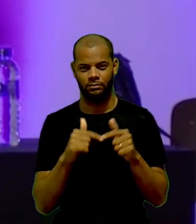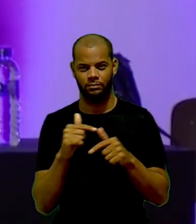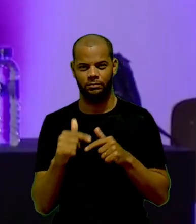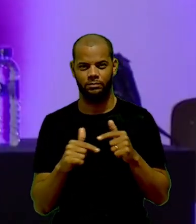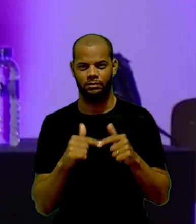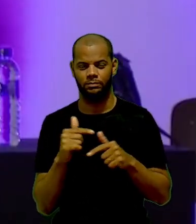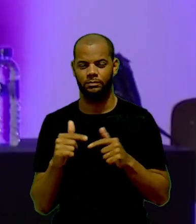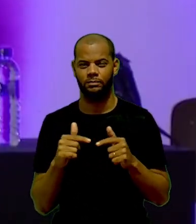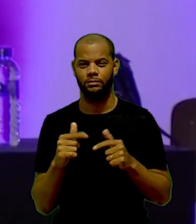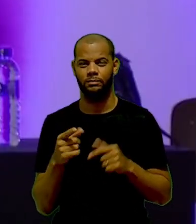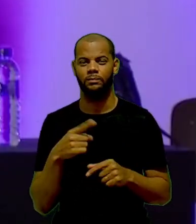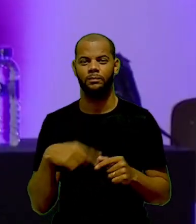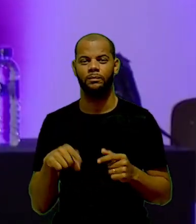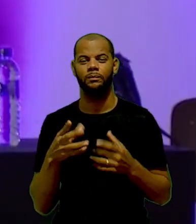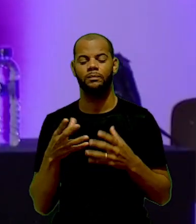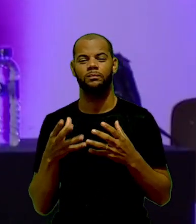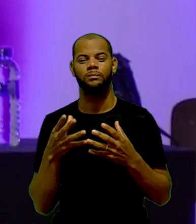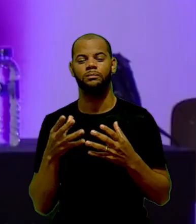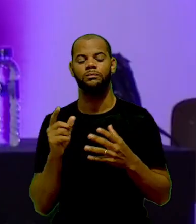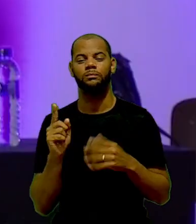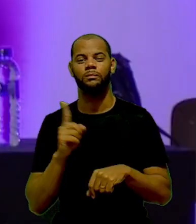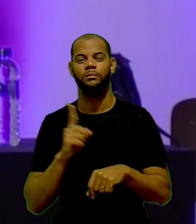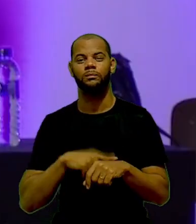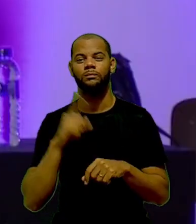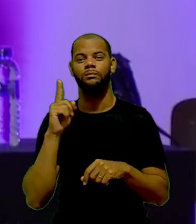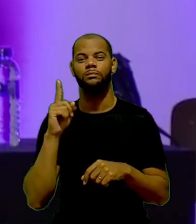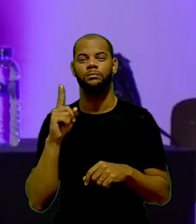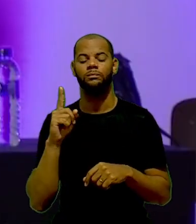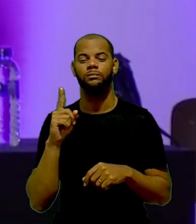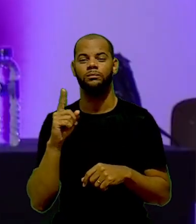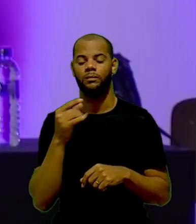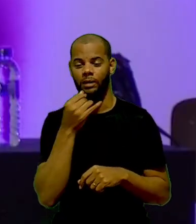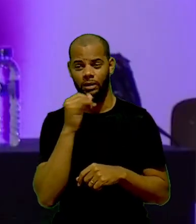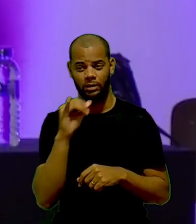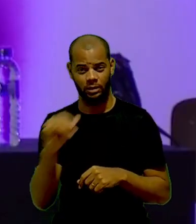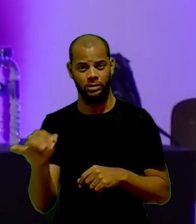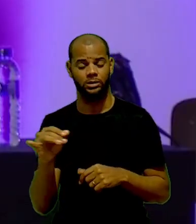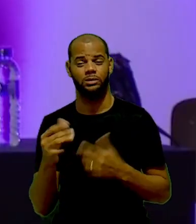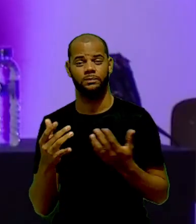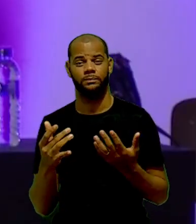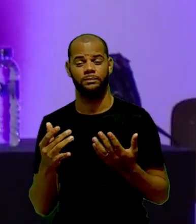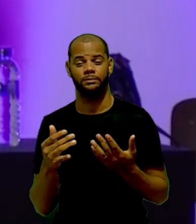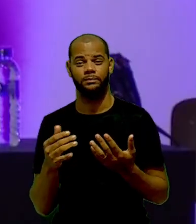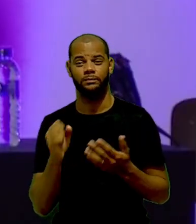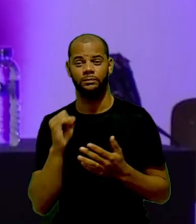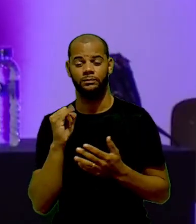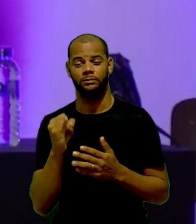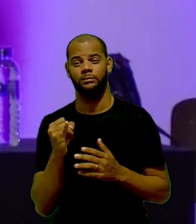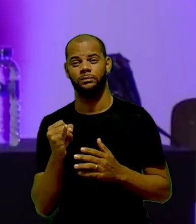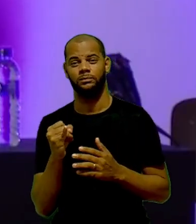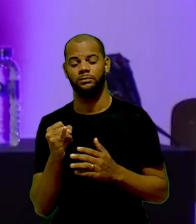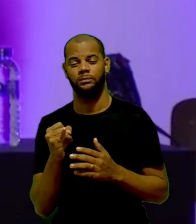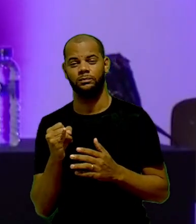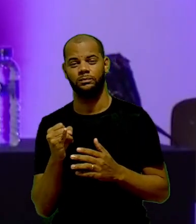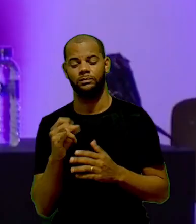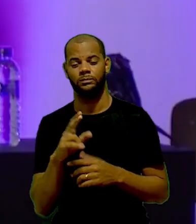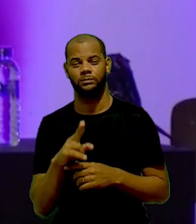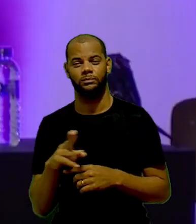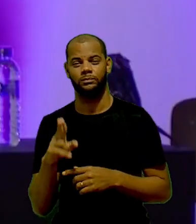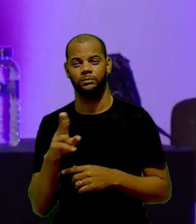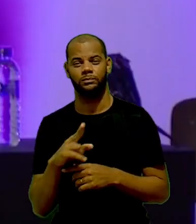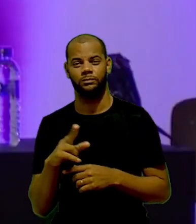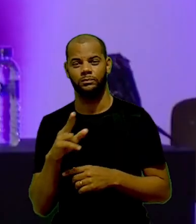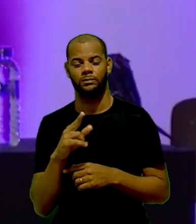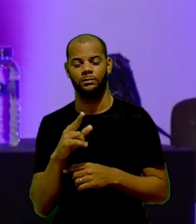nós queremos, na mesma hora, a disponibilidade de energia. Se nós formos utilizar apenas a